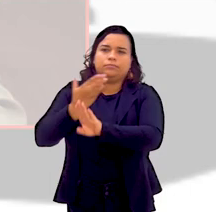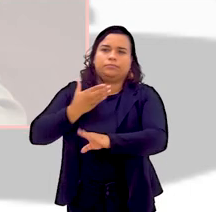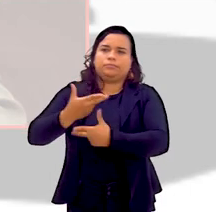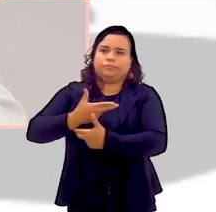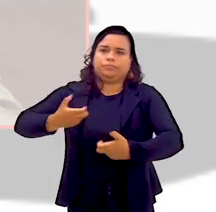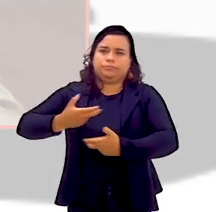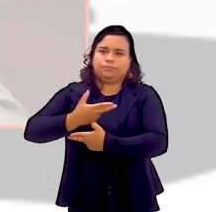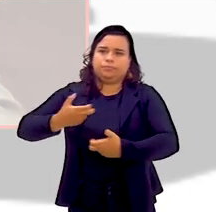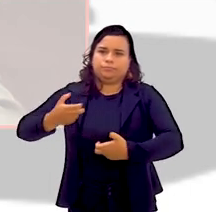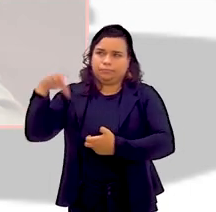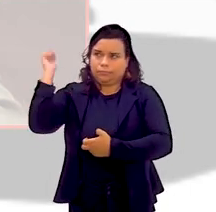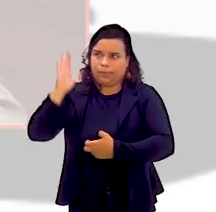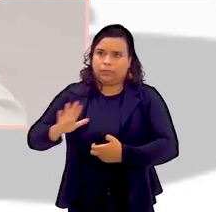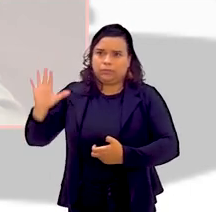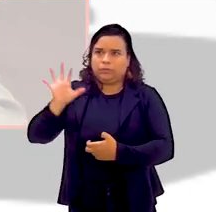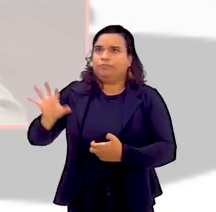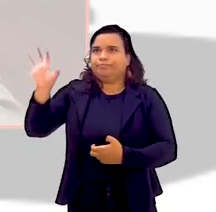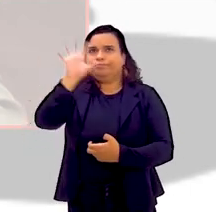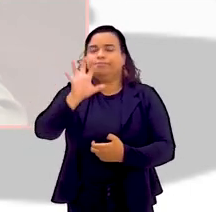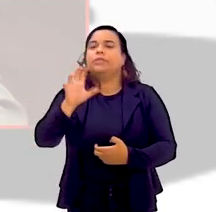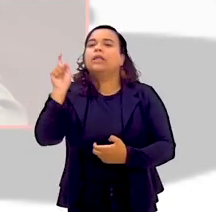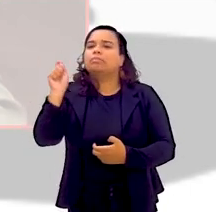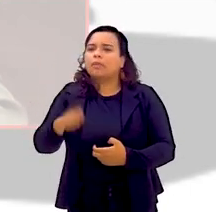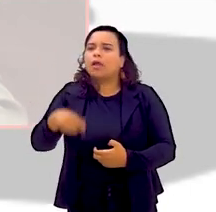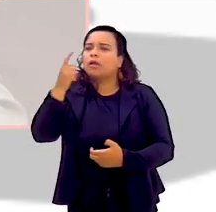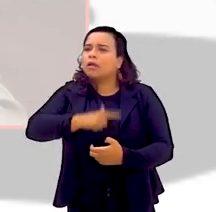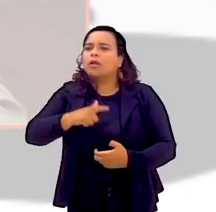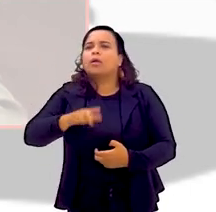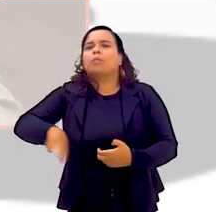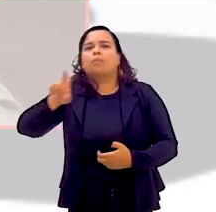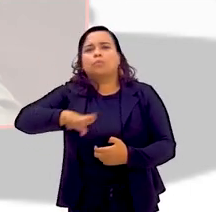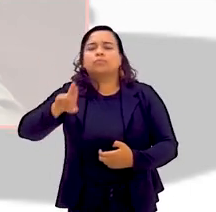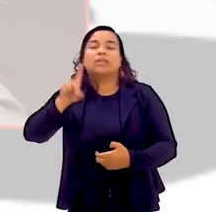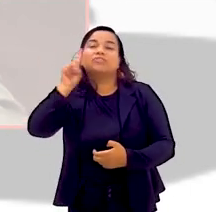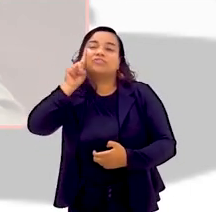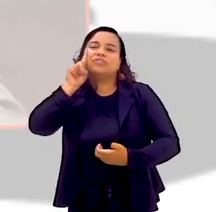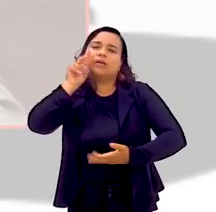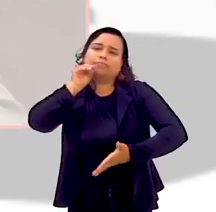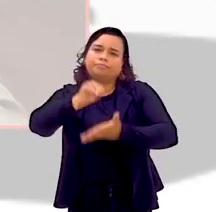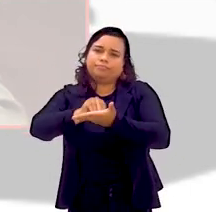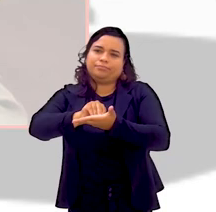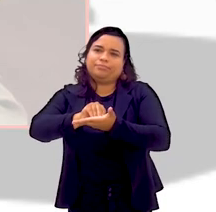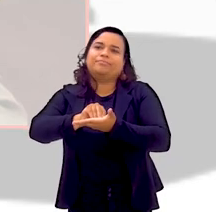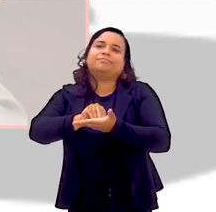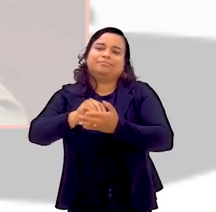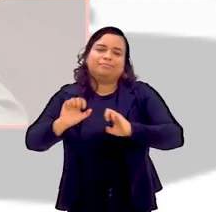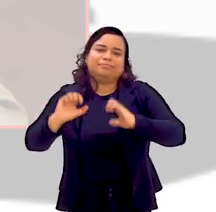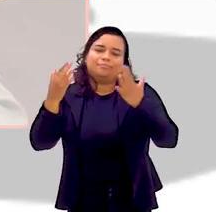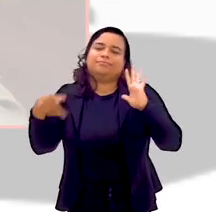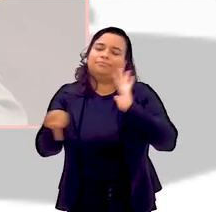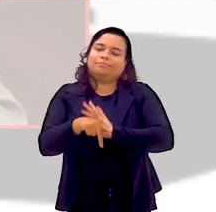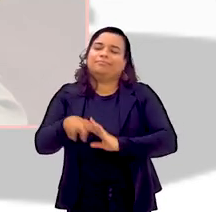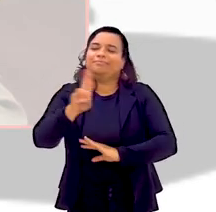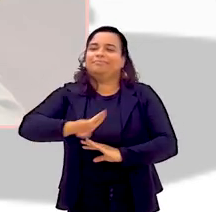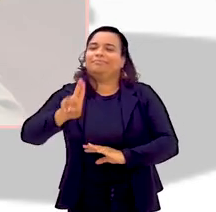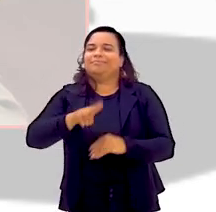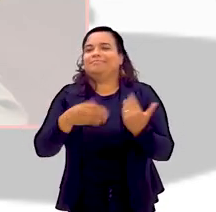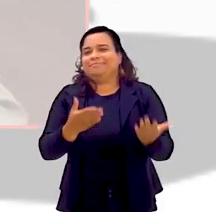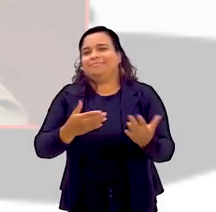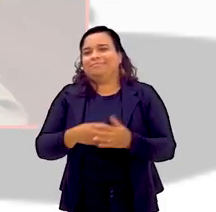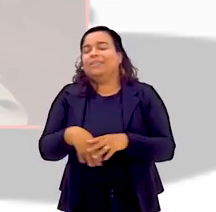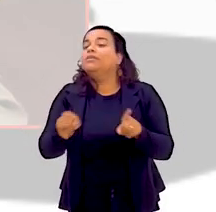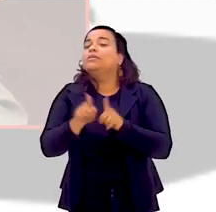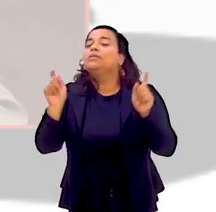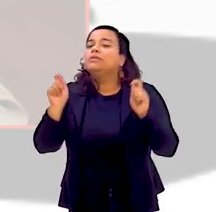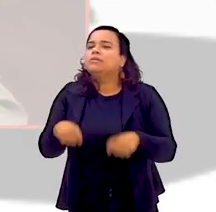pelos SEBRAEs Brasil afora e conseguem, então, usufruir com datas agendadas daquele espaço ali.